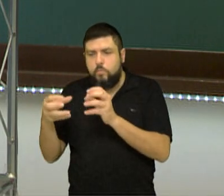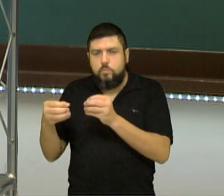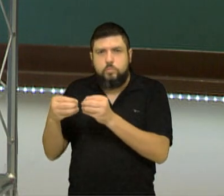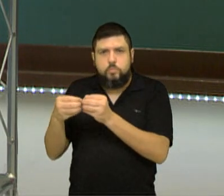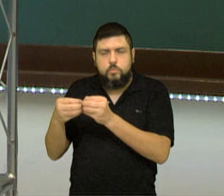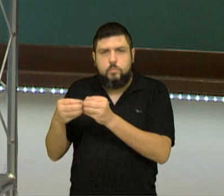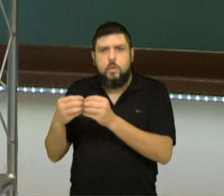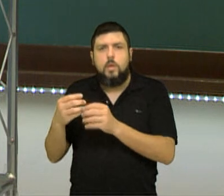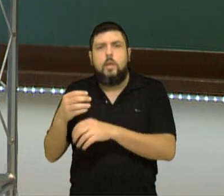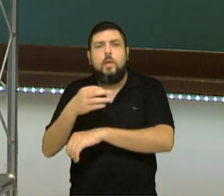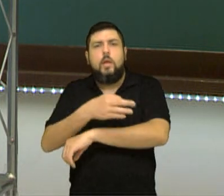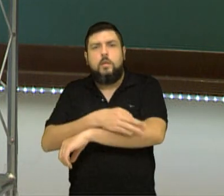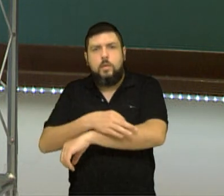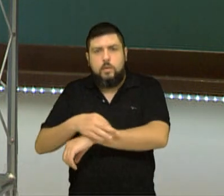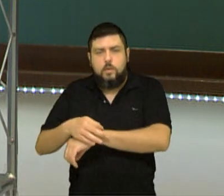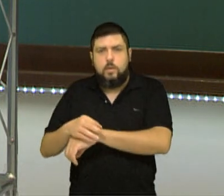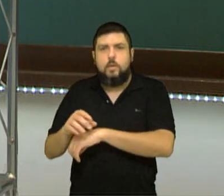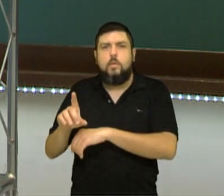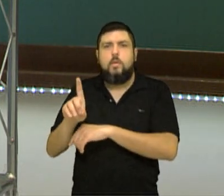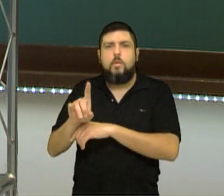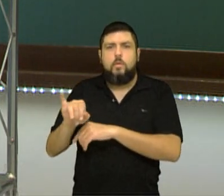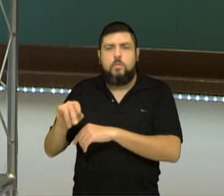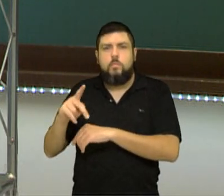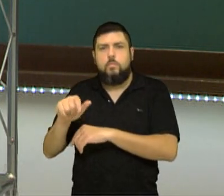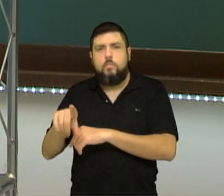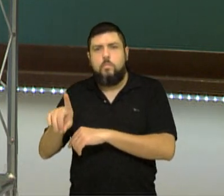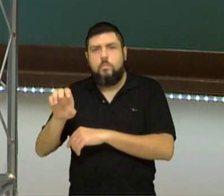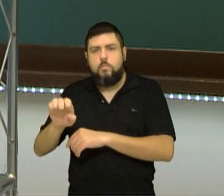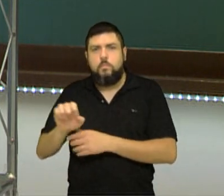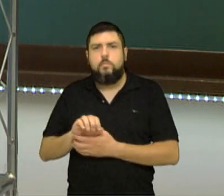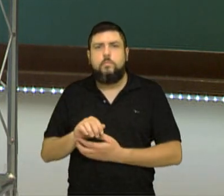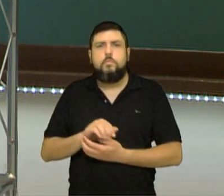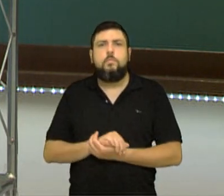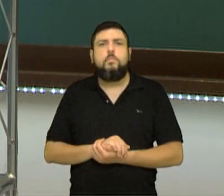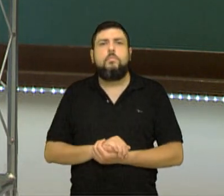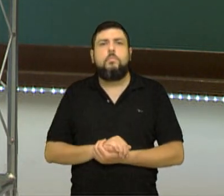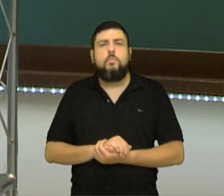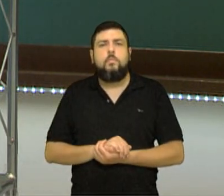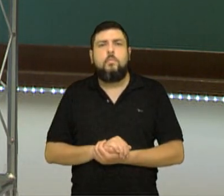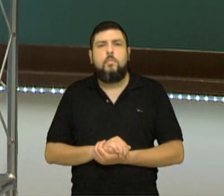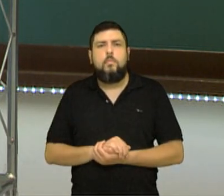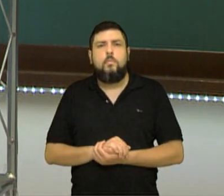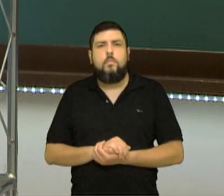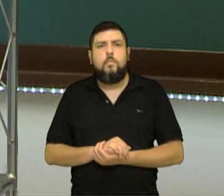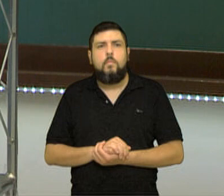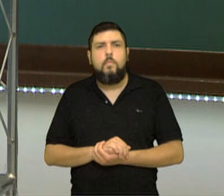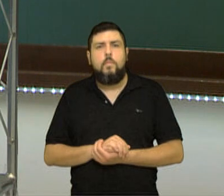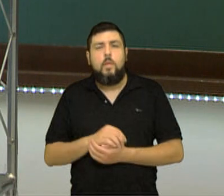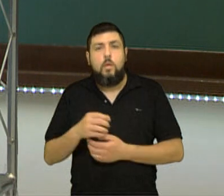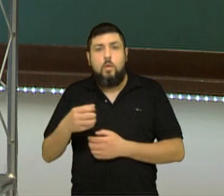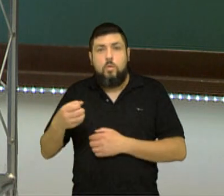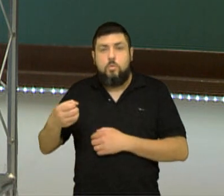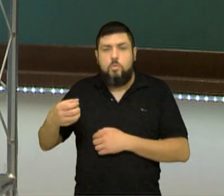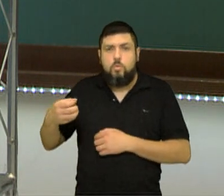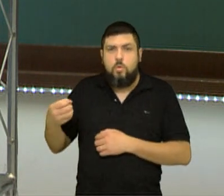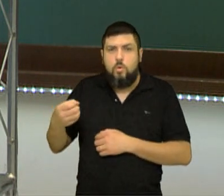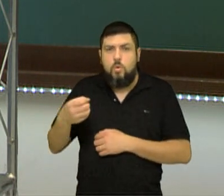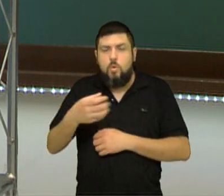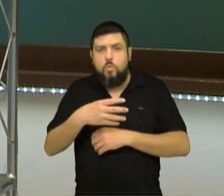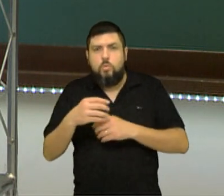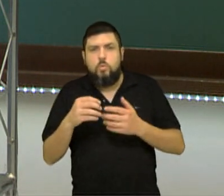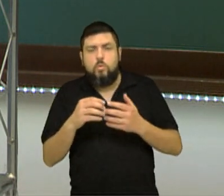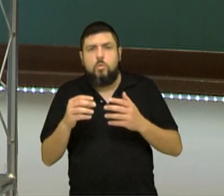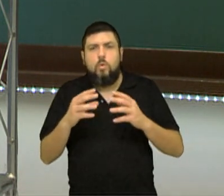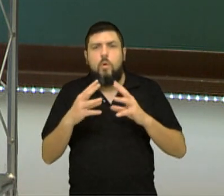formando a chamada célula diploide. Nova molécula interrompe o ciclo de vida do parasita da malária. Então, mais